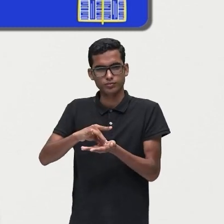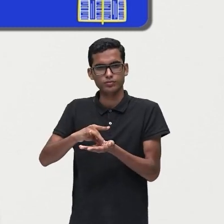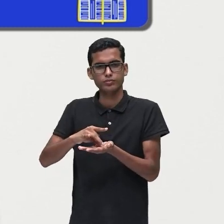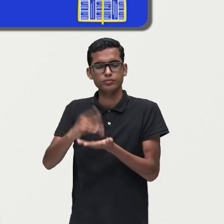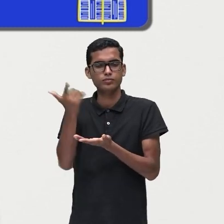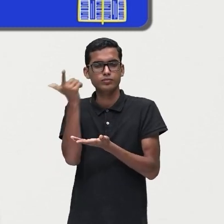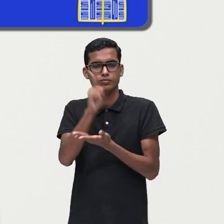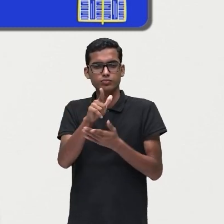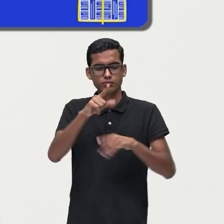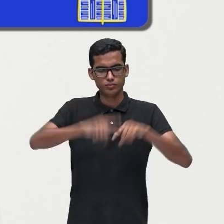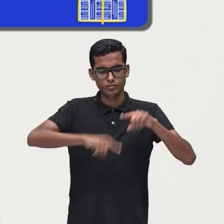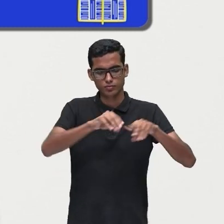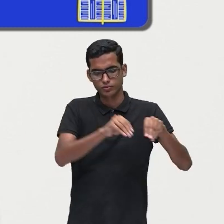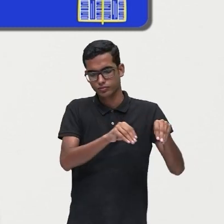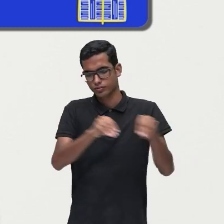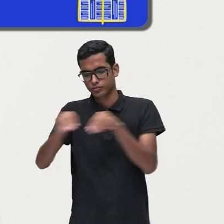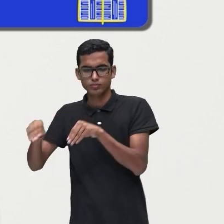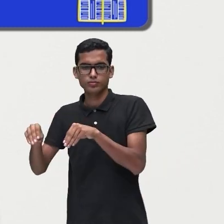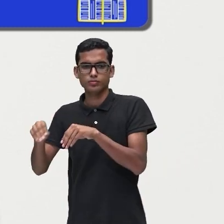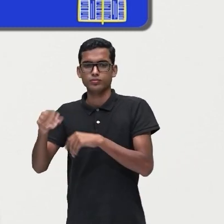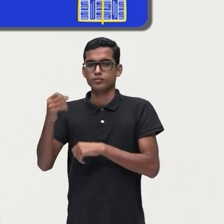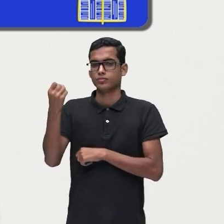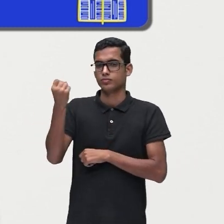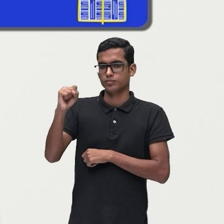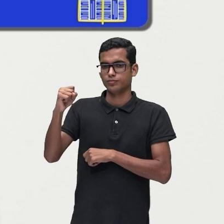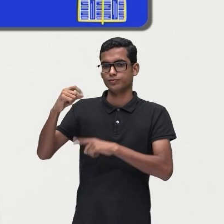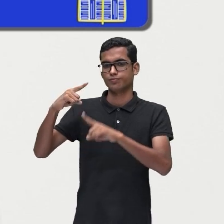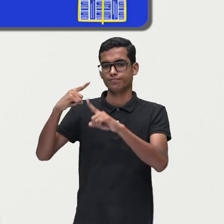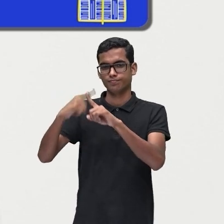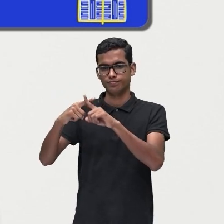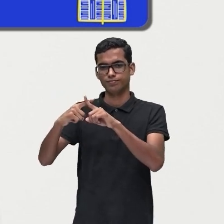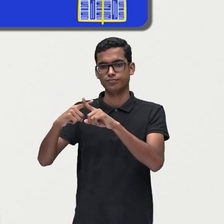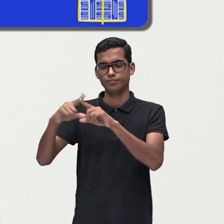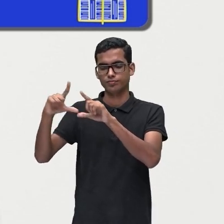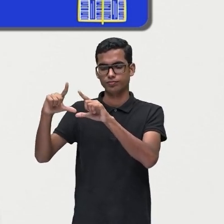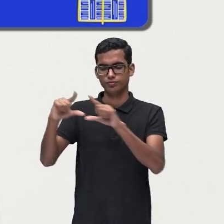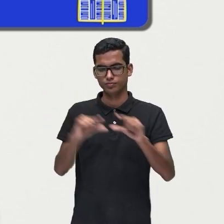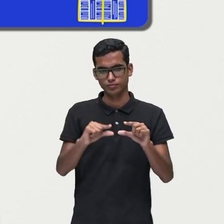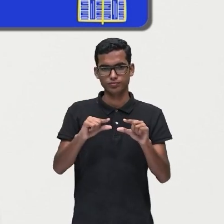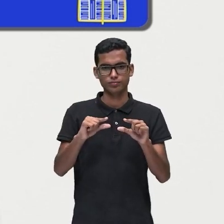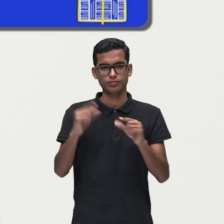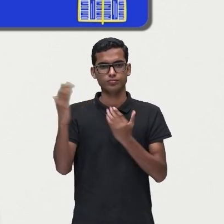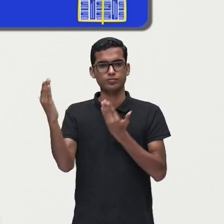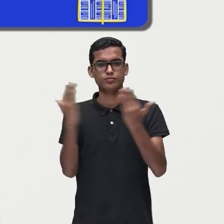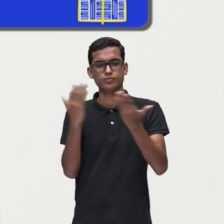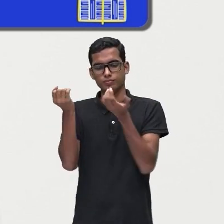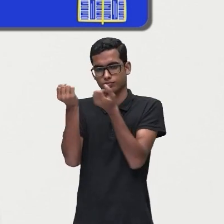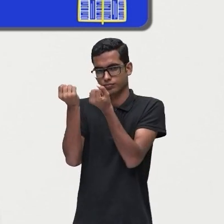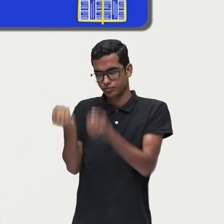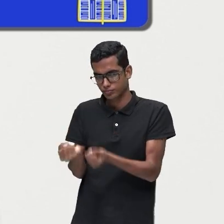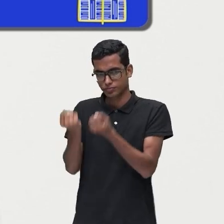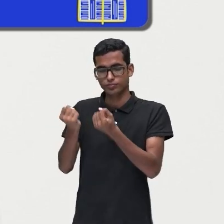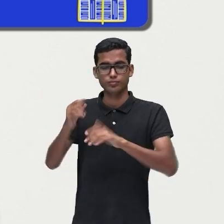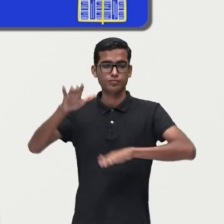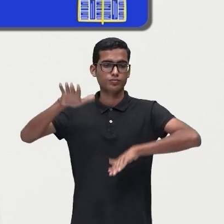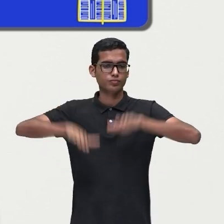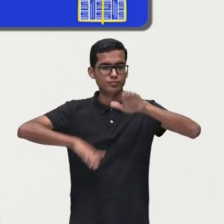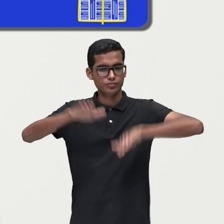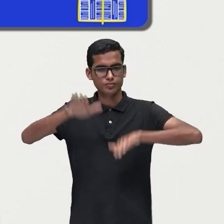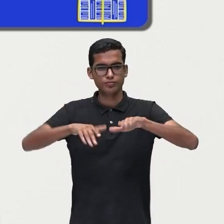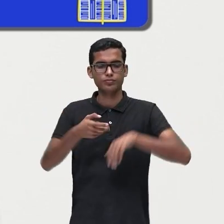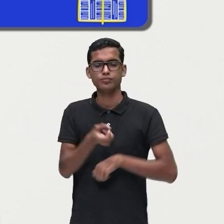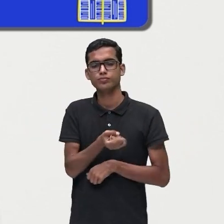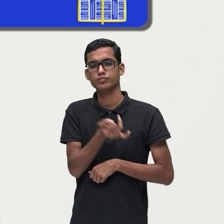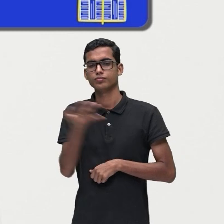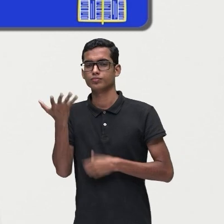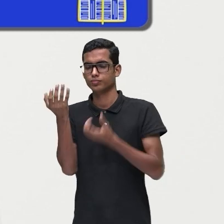o objeto será 8 vezes menor que seu peso. Então, dependendo do quanto será